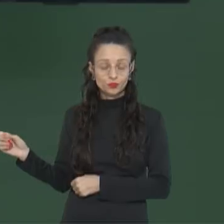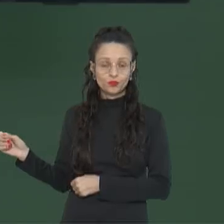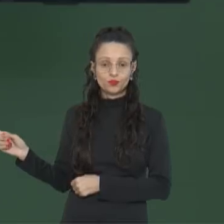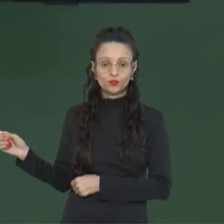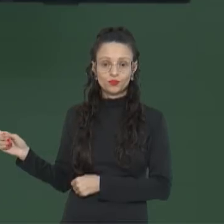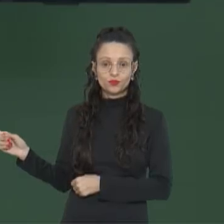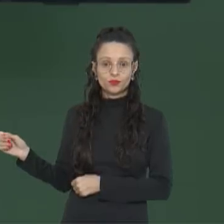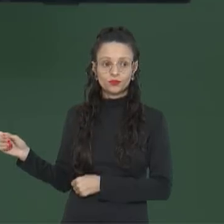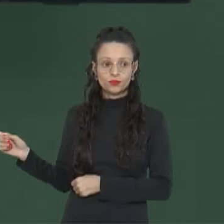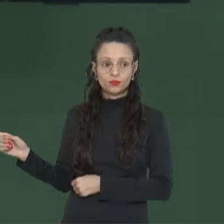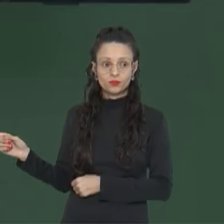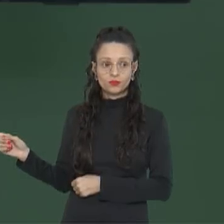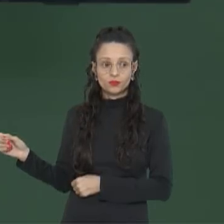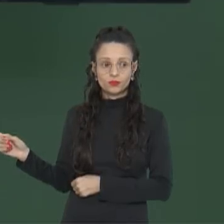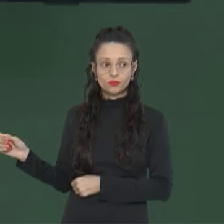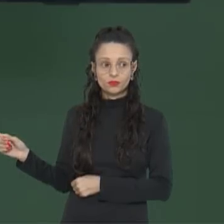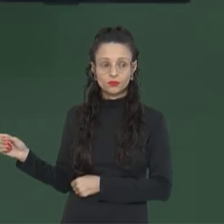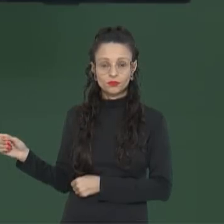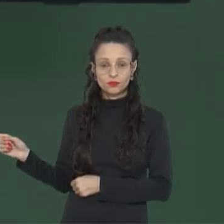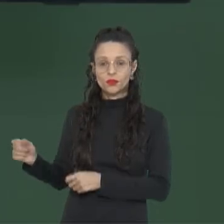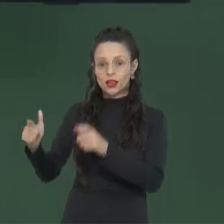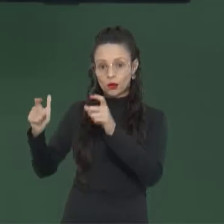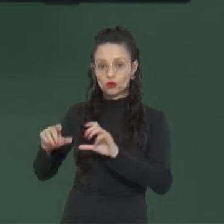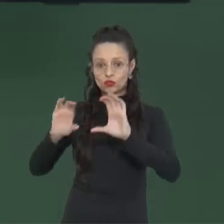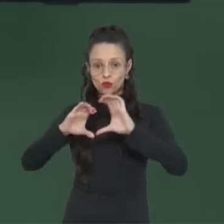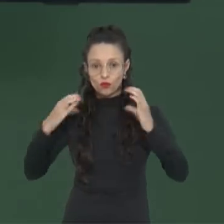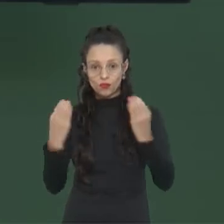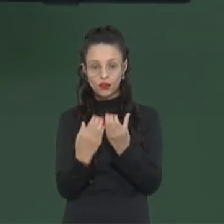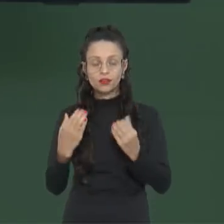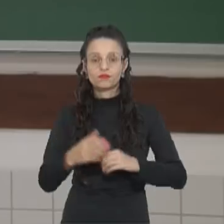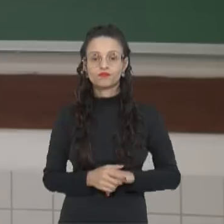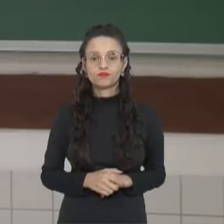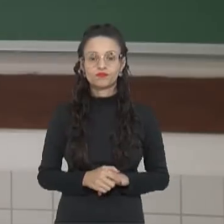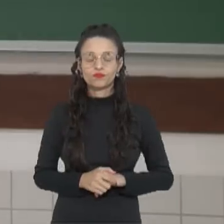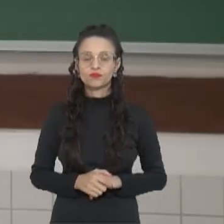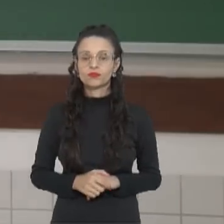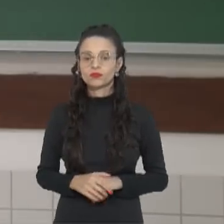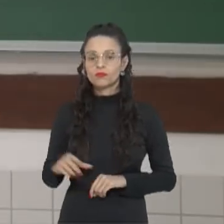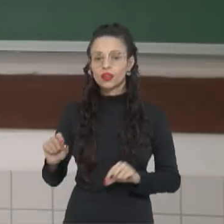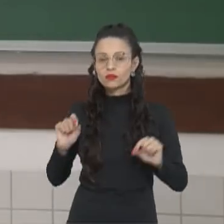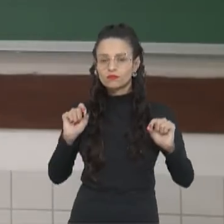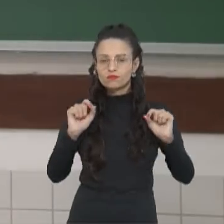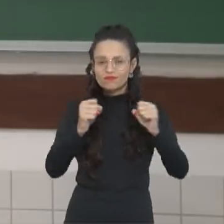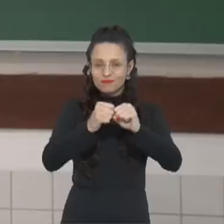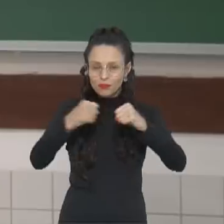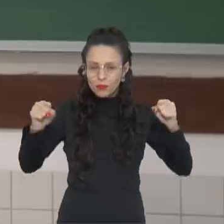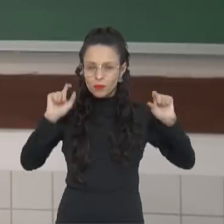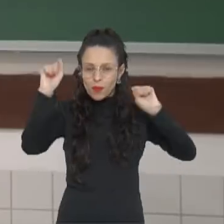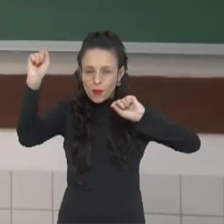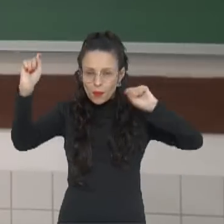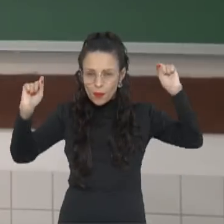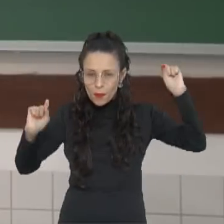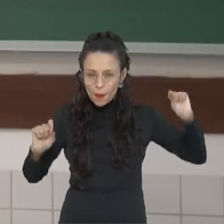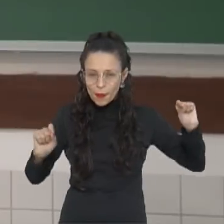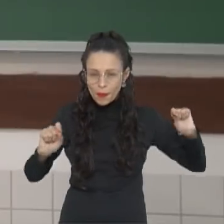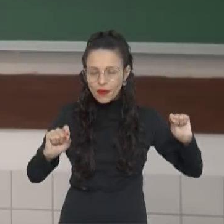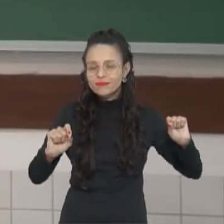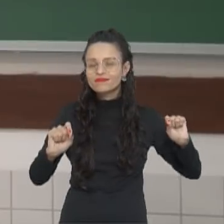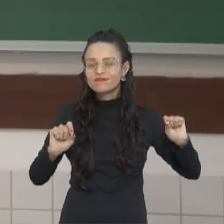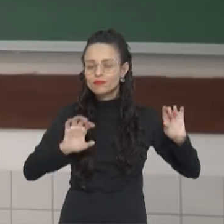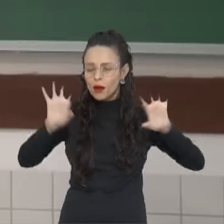embaixo do lado direito. Então, onde foi realizada. E você tem, então, os países aí que participaram